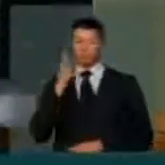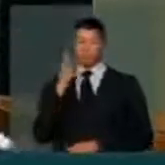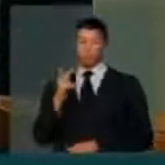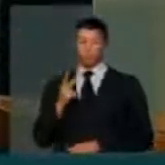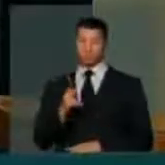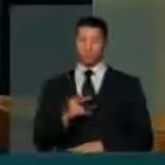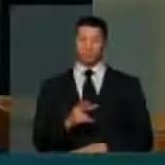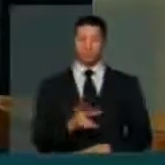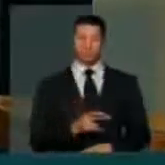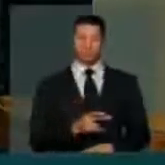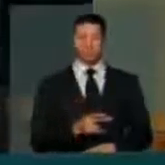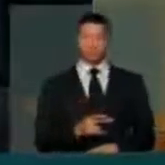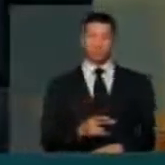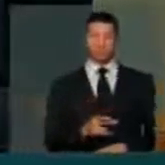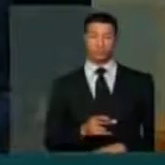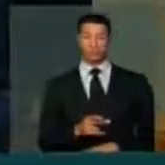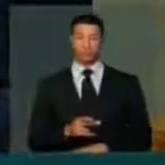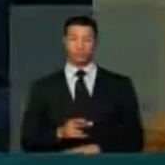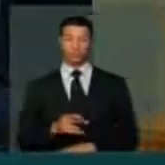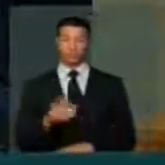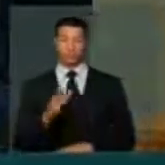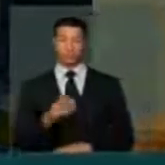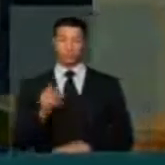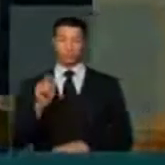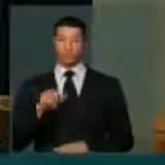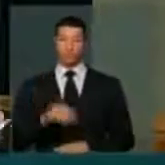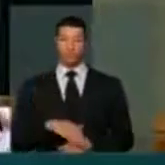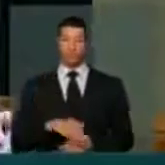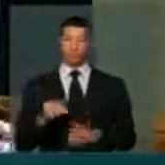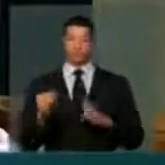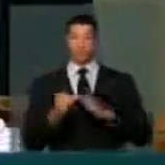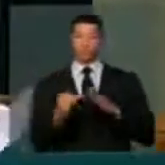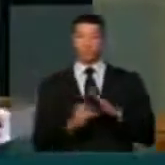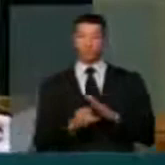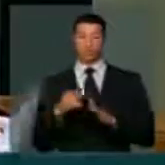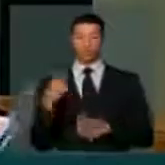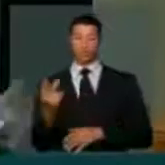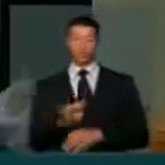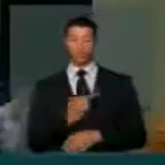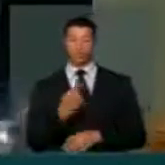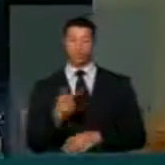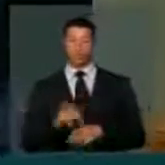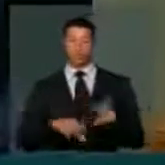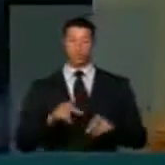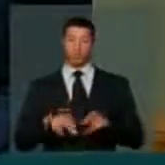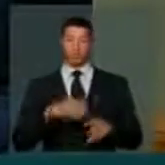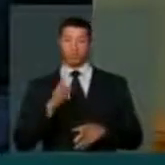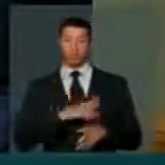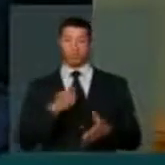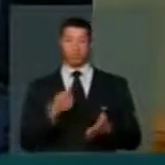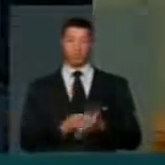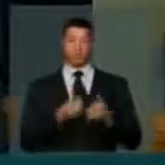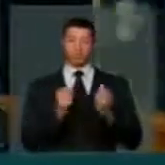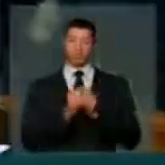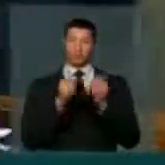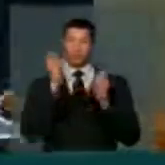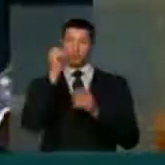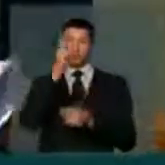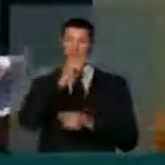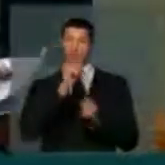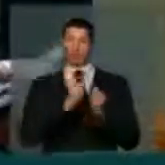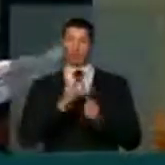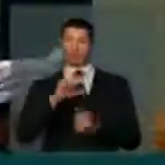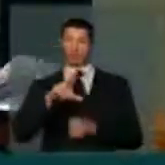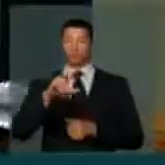o Tesouro Nacional, que nada mais é do que os impostos do nosso povo, que é pago com muita dificuldade e com muito